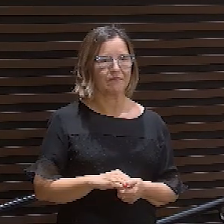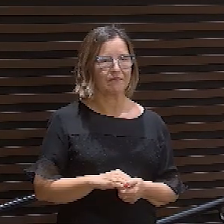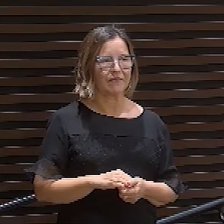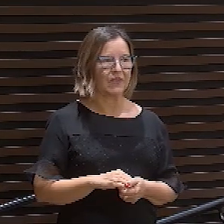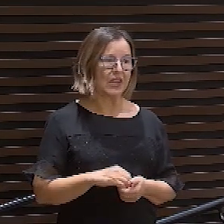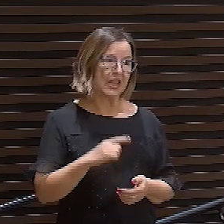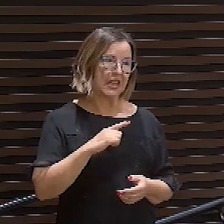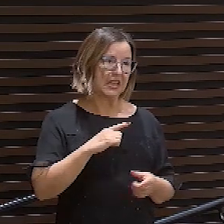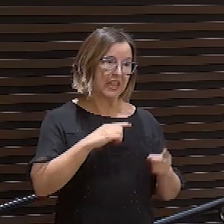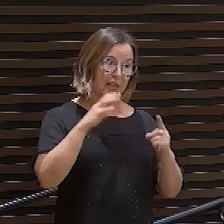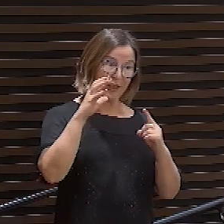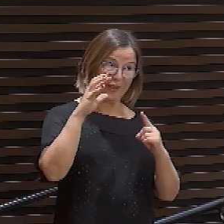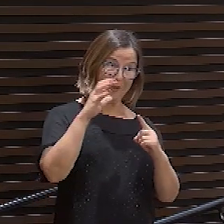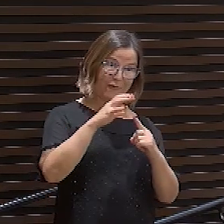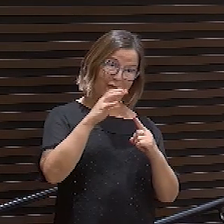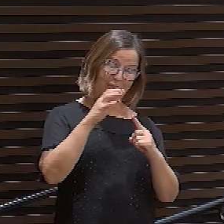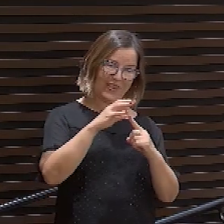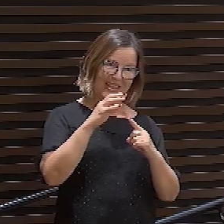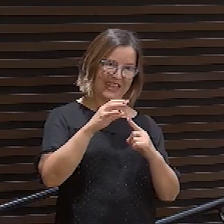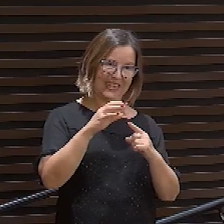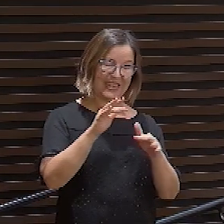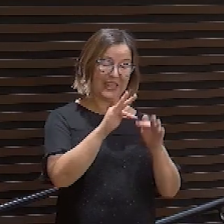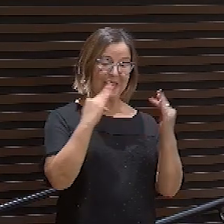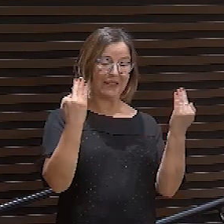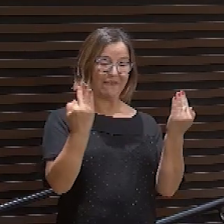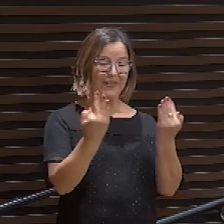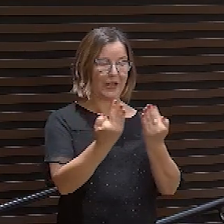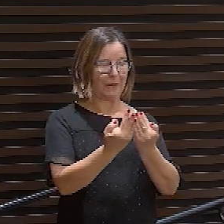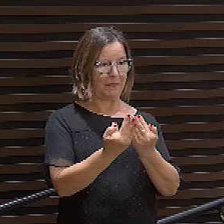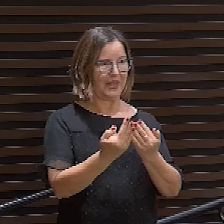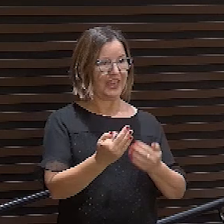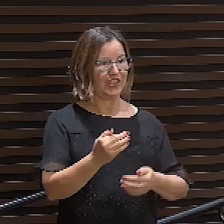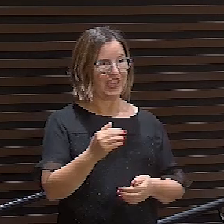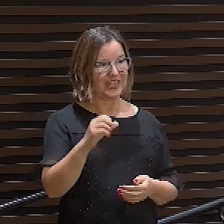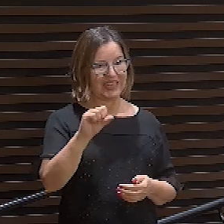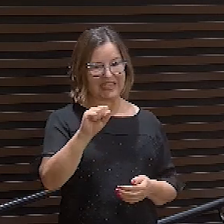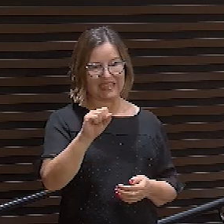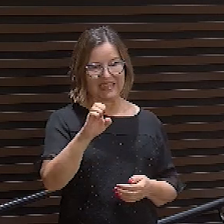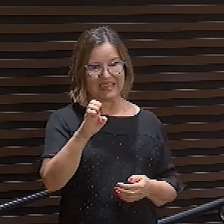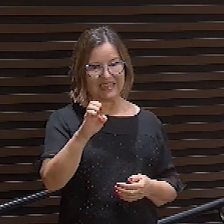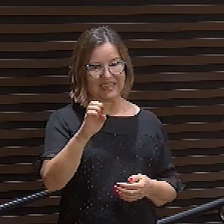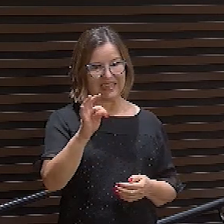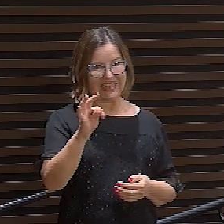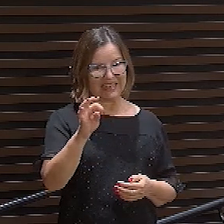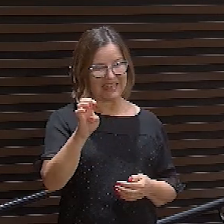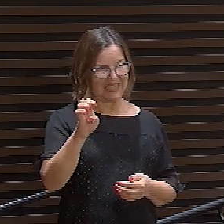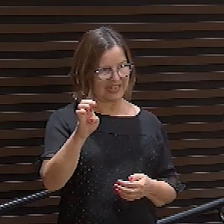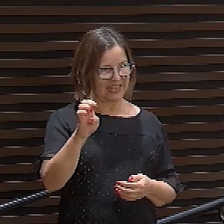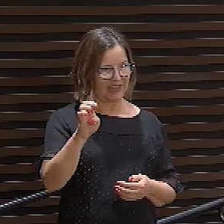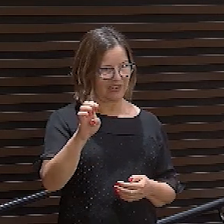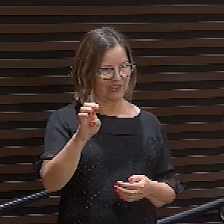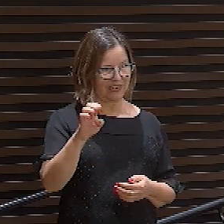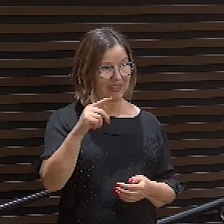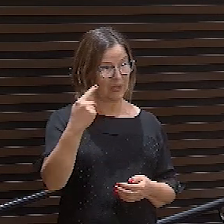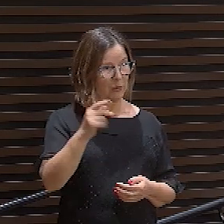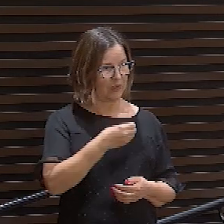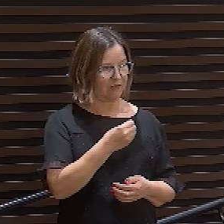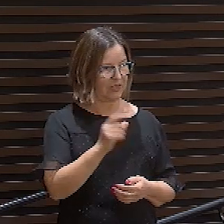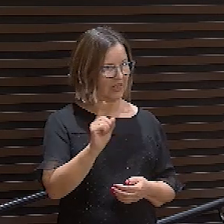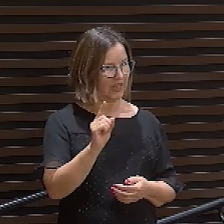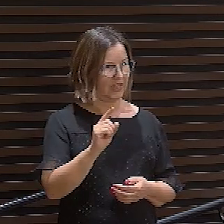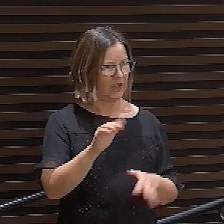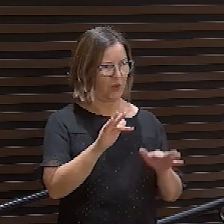influência da família de Sete na sua vida, e não da família de Caim, como tinha o